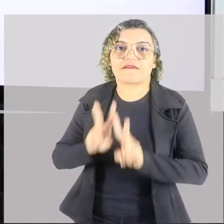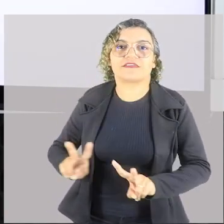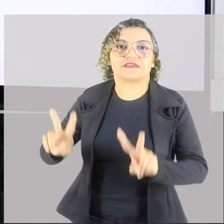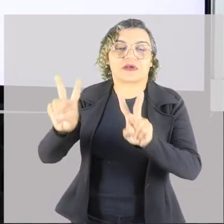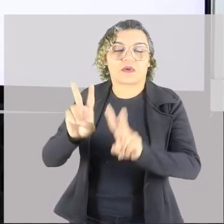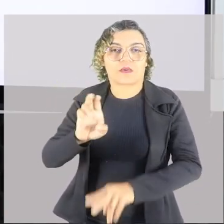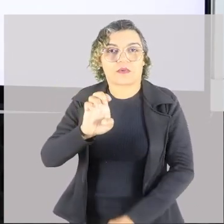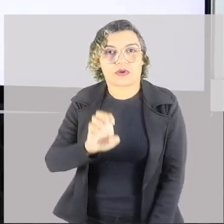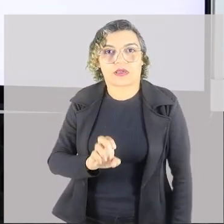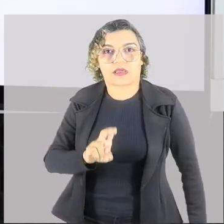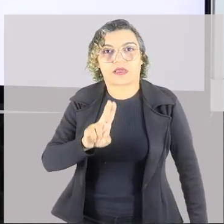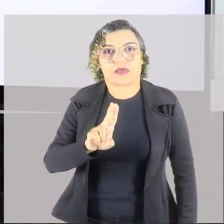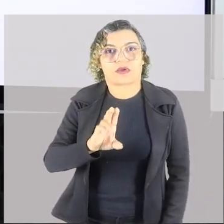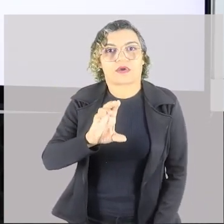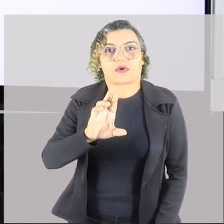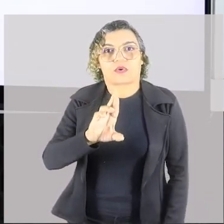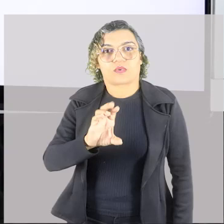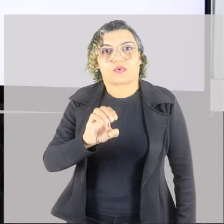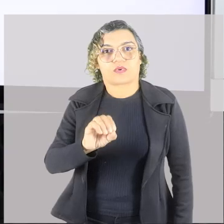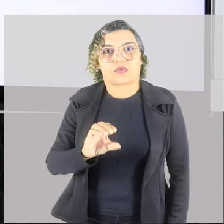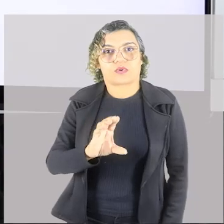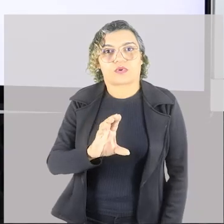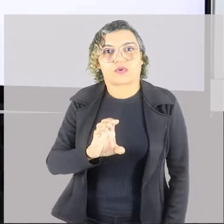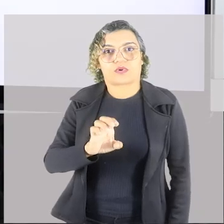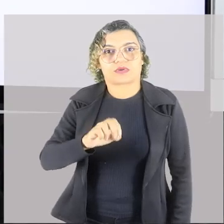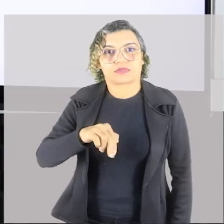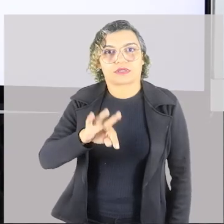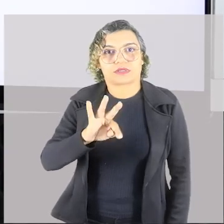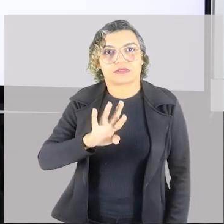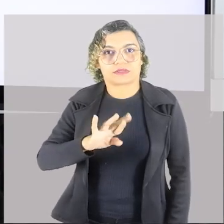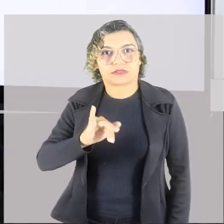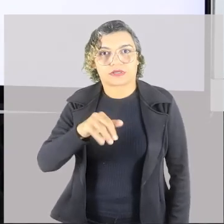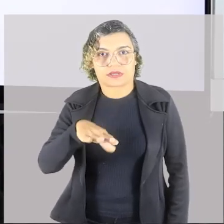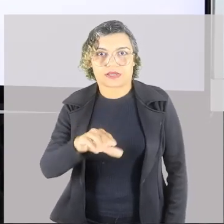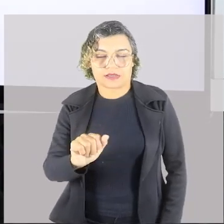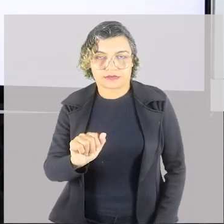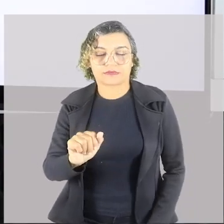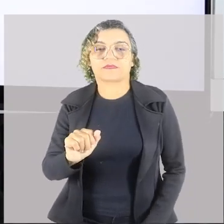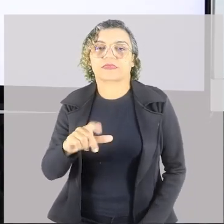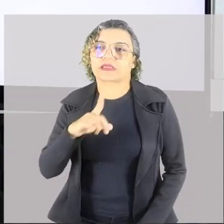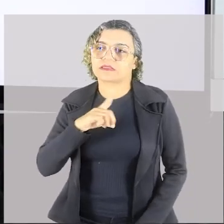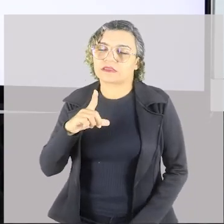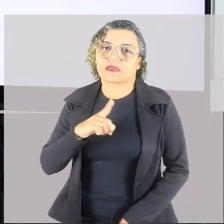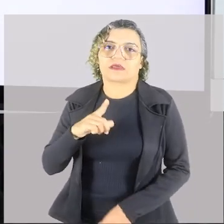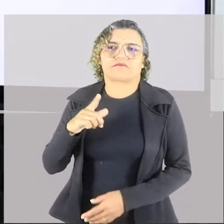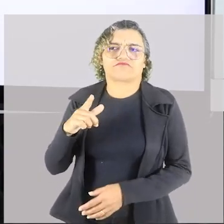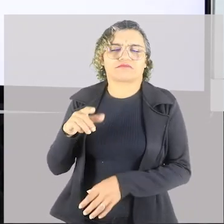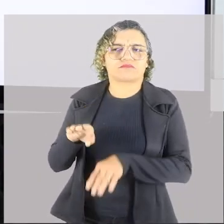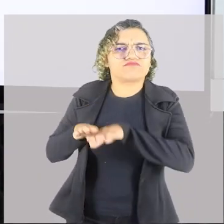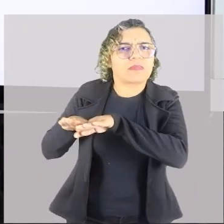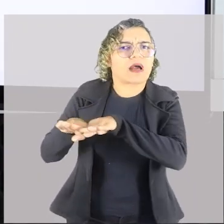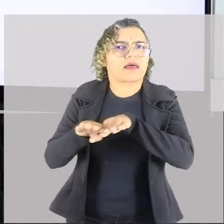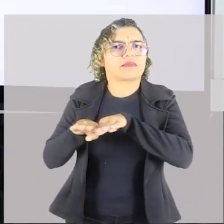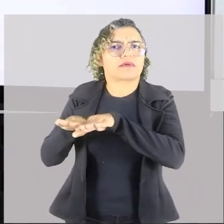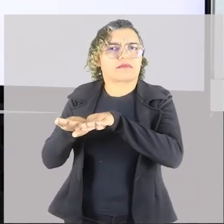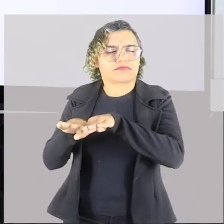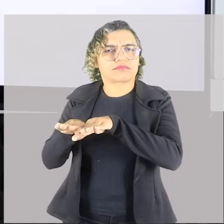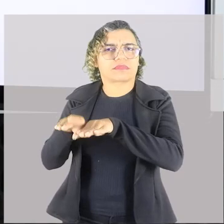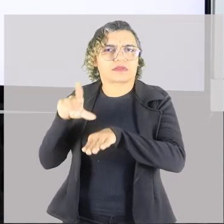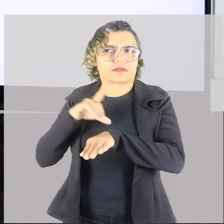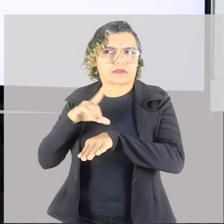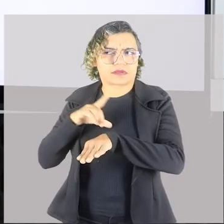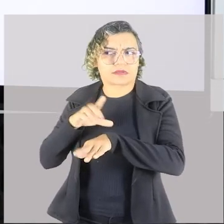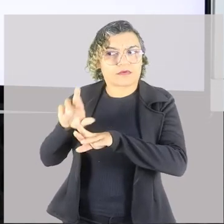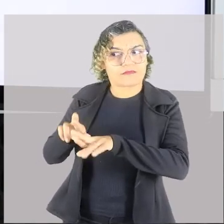onde a Europa ela é a referência daquilo que é o bom, o superior, o padrão. E tudo que é diferente é